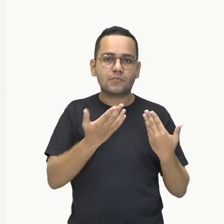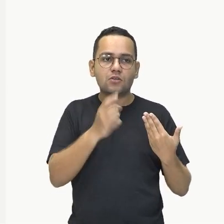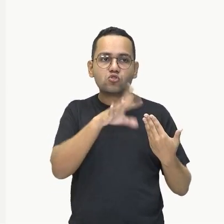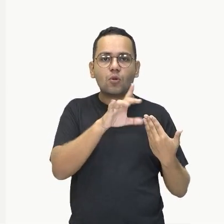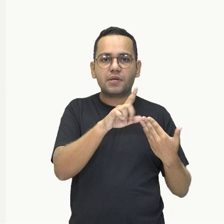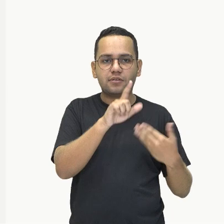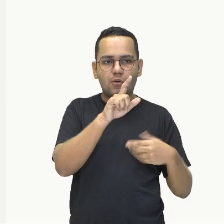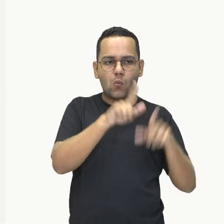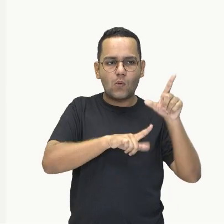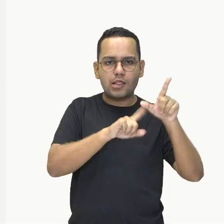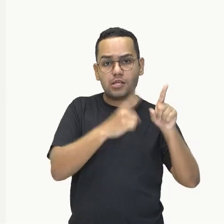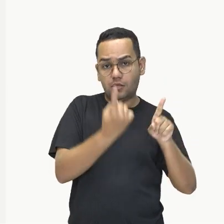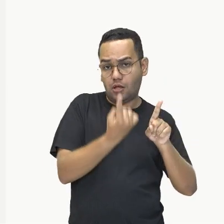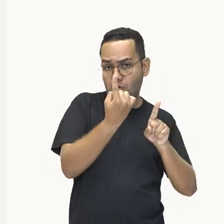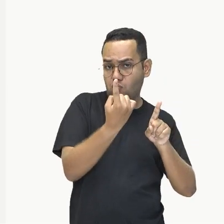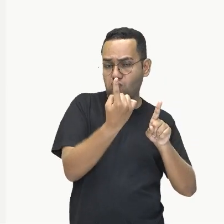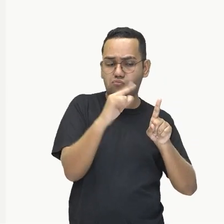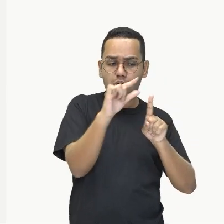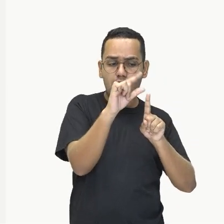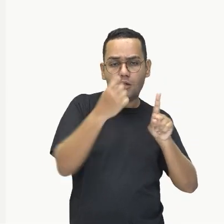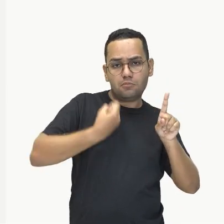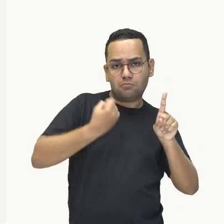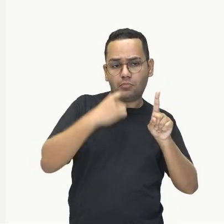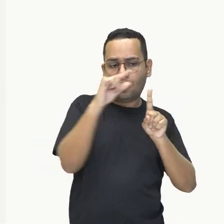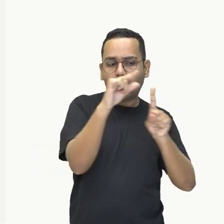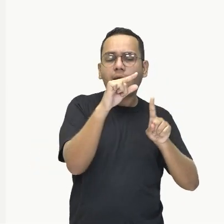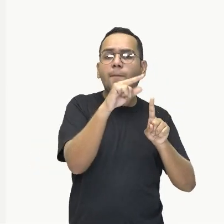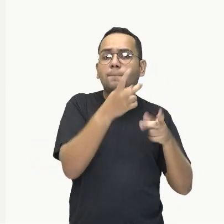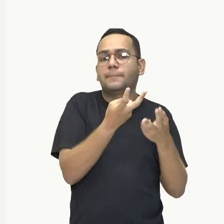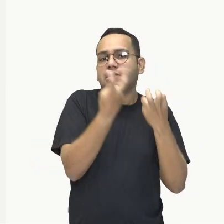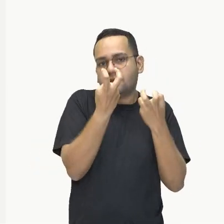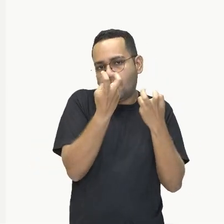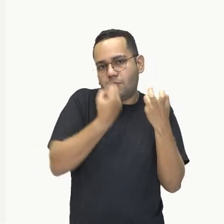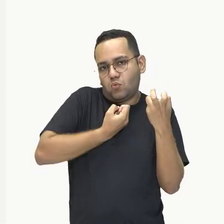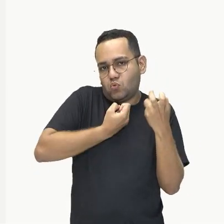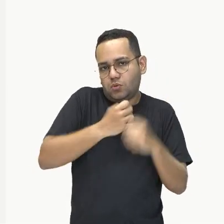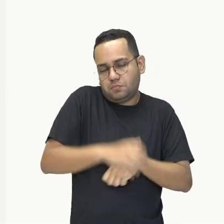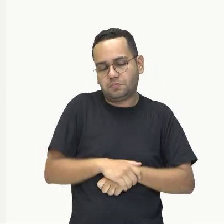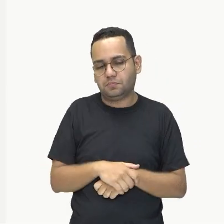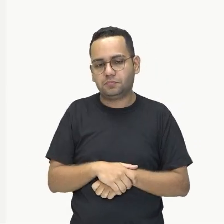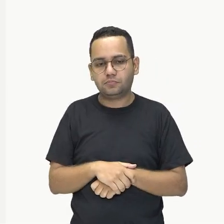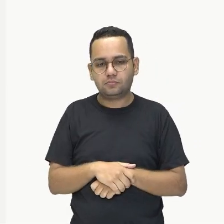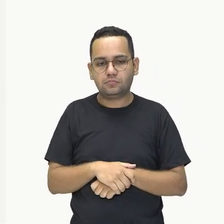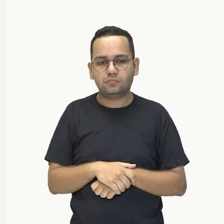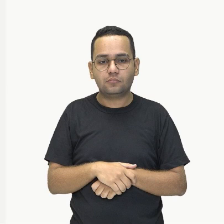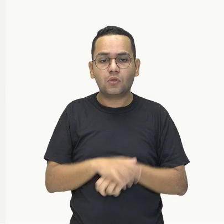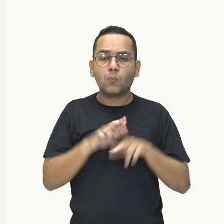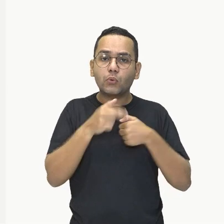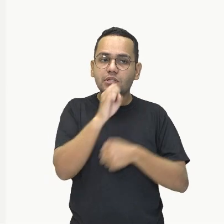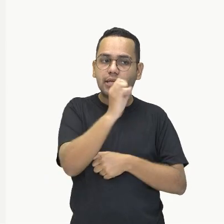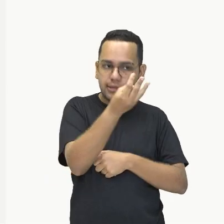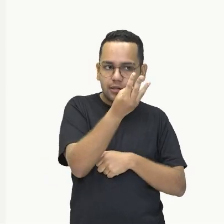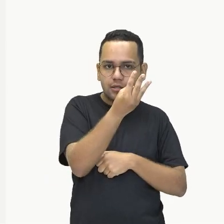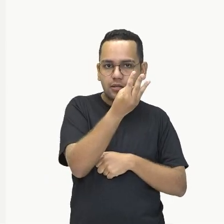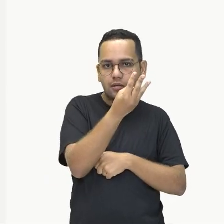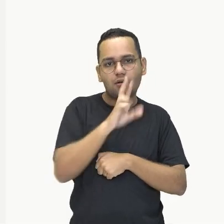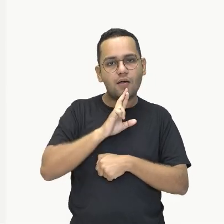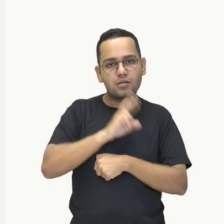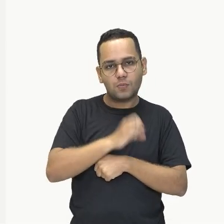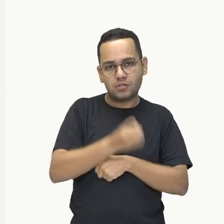qual é o grau. Se ele só está elevado ao cubo, significa que este aqui é um monômio do terceiro